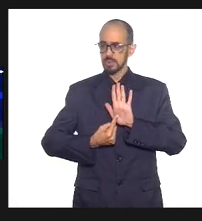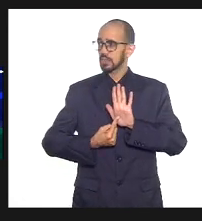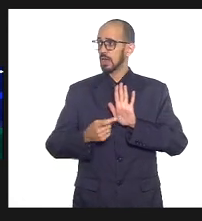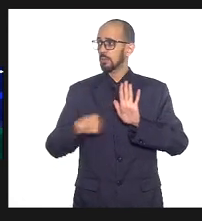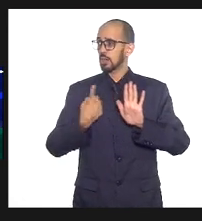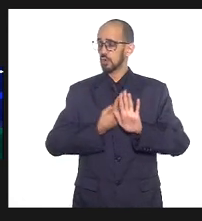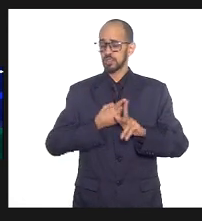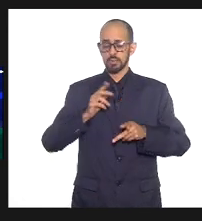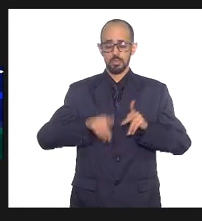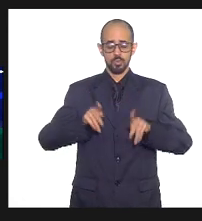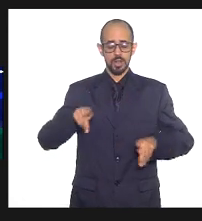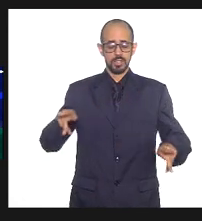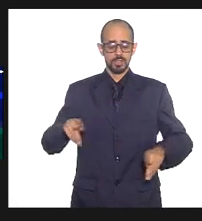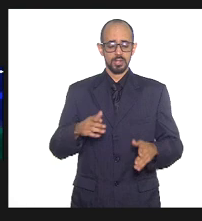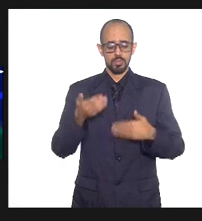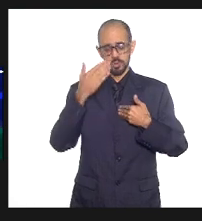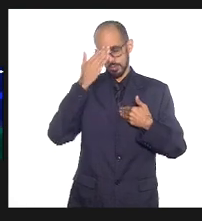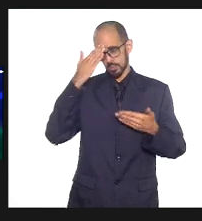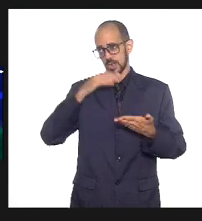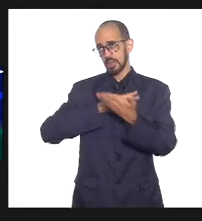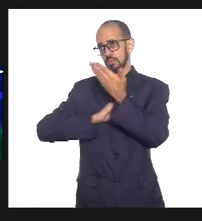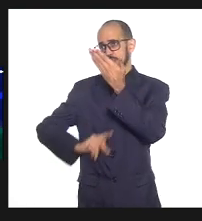povo. Obrigada, presidente.